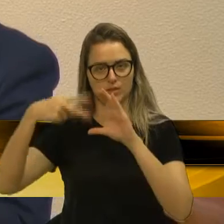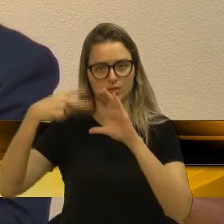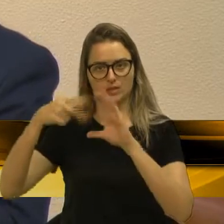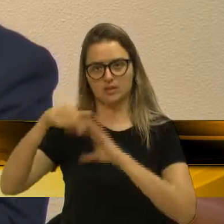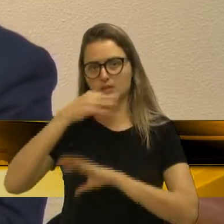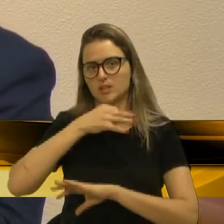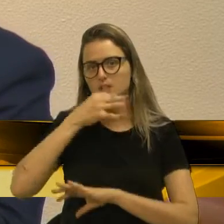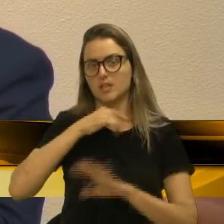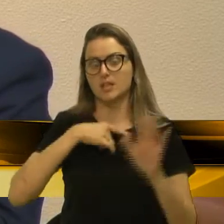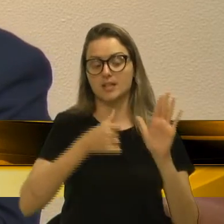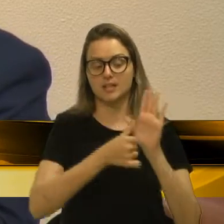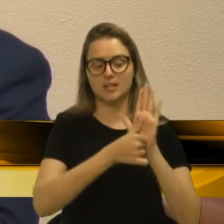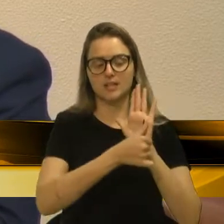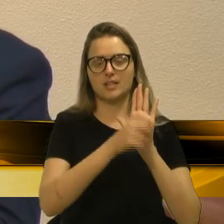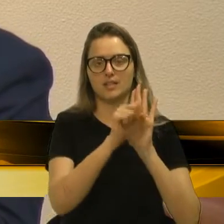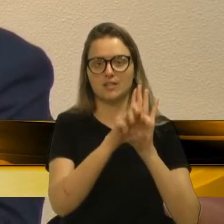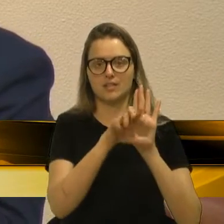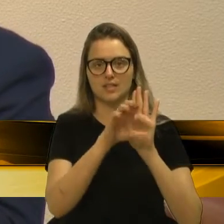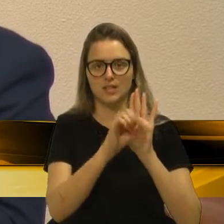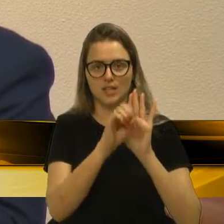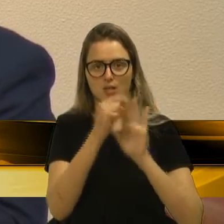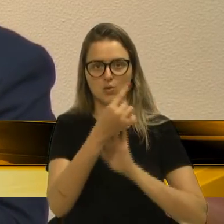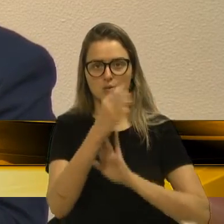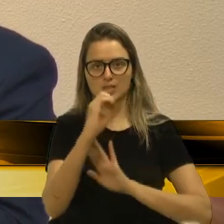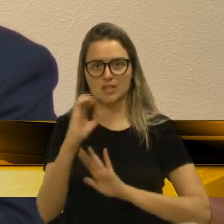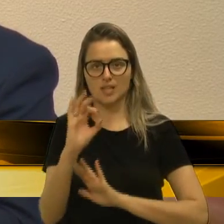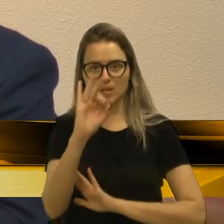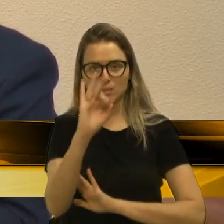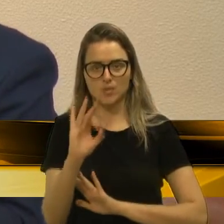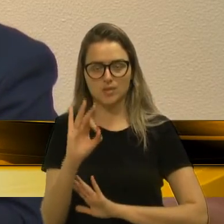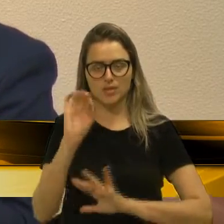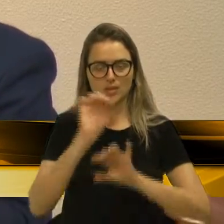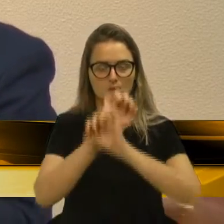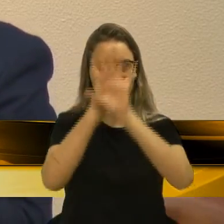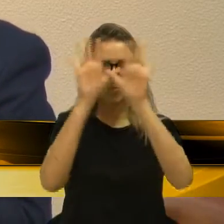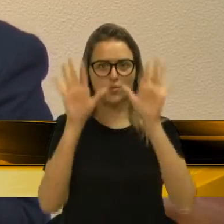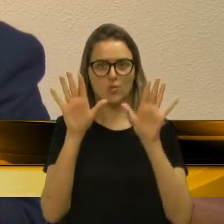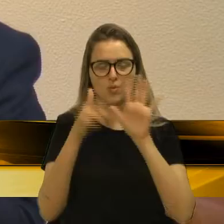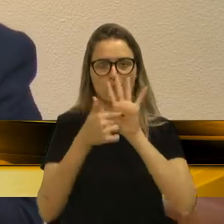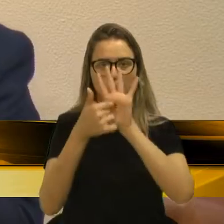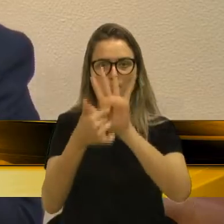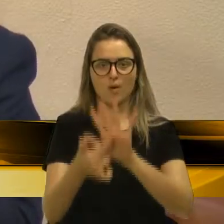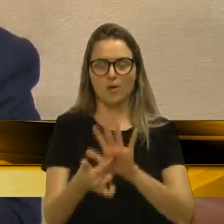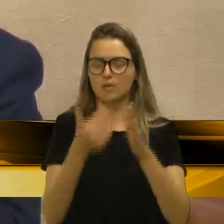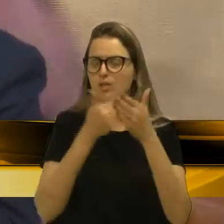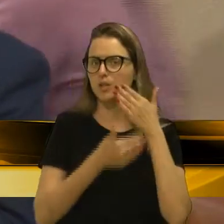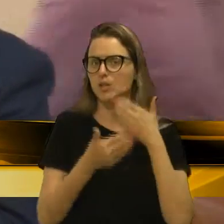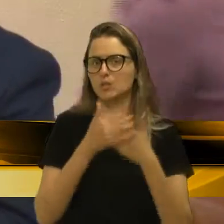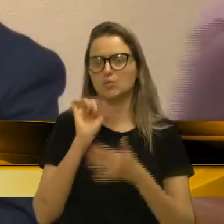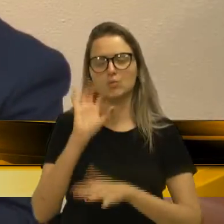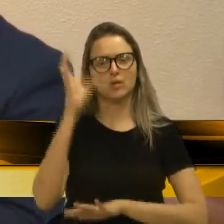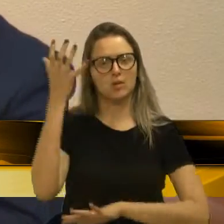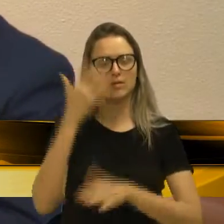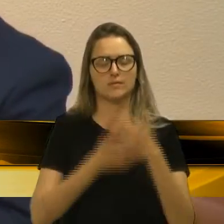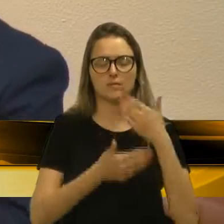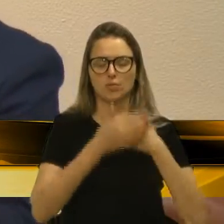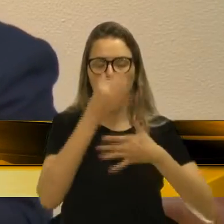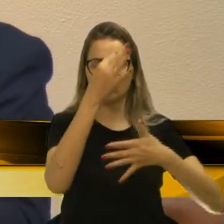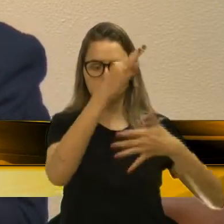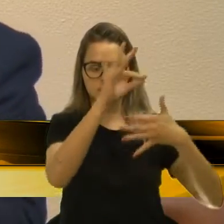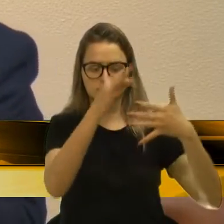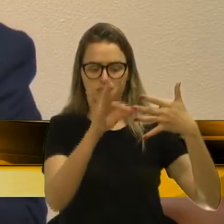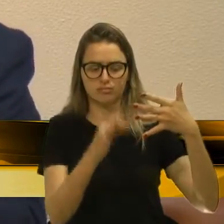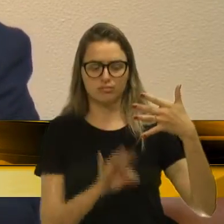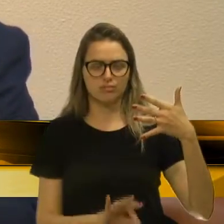ganhou um selo de 100% transparência do Tribunal de Contas do Estado. Todos os quesitos, todos os itens, alguns